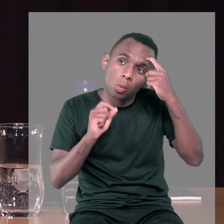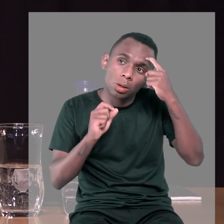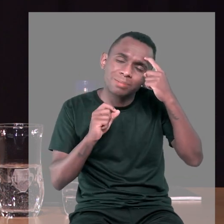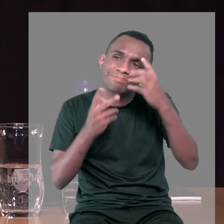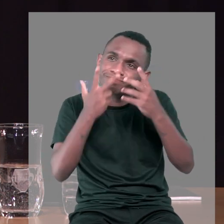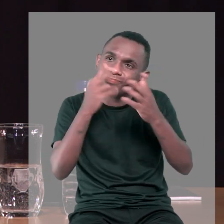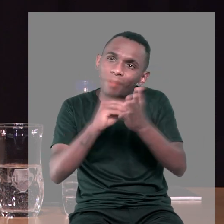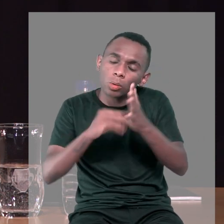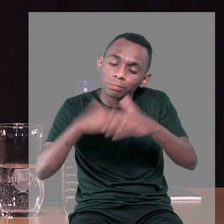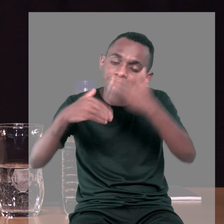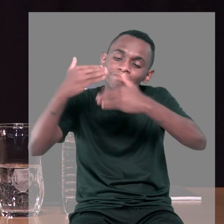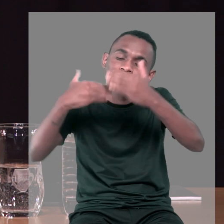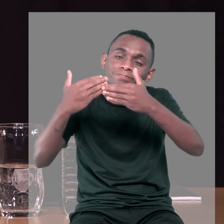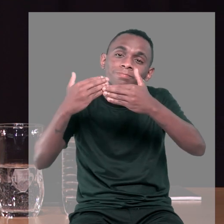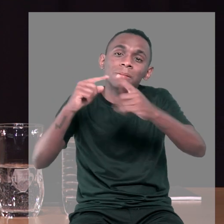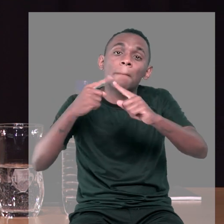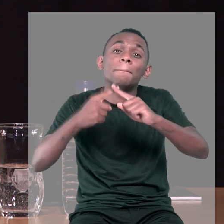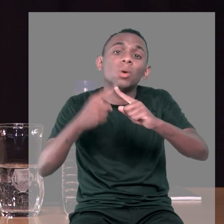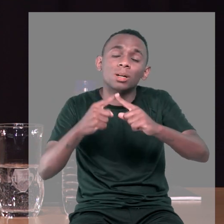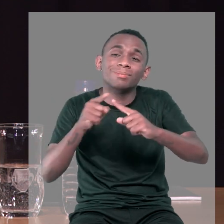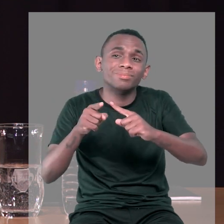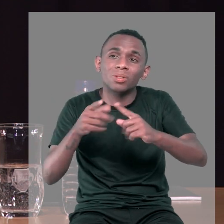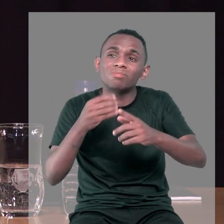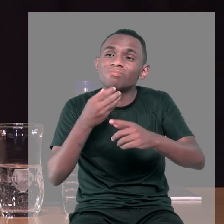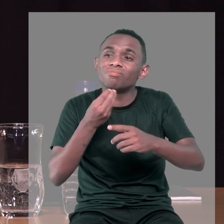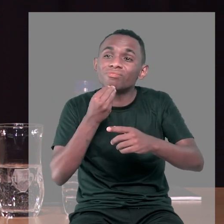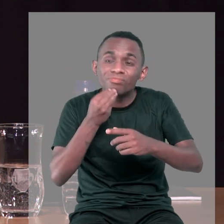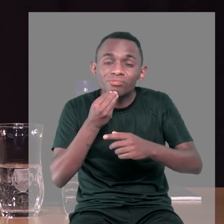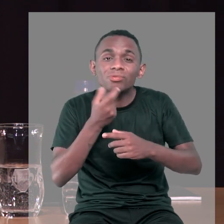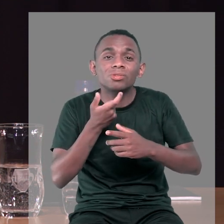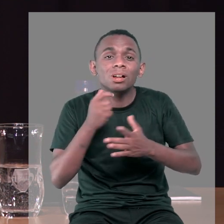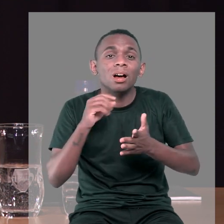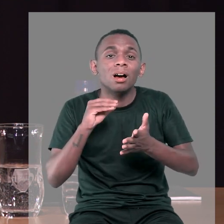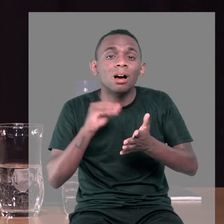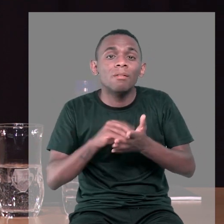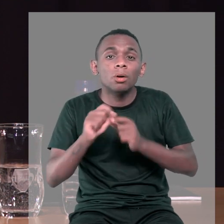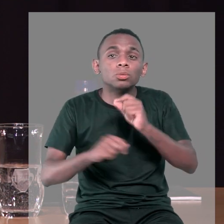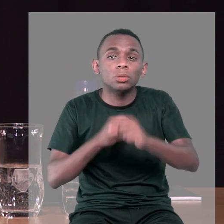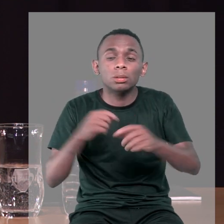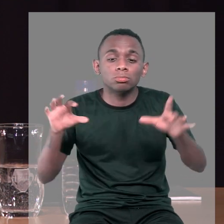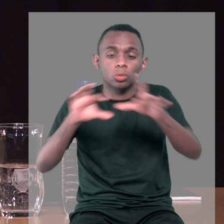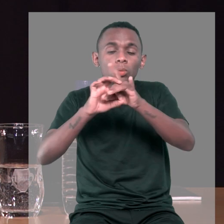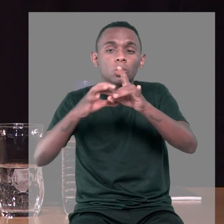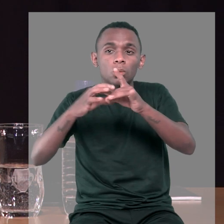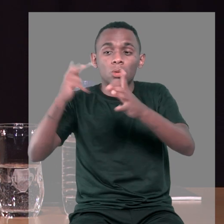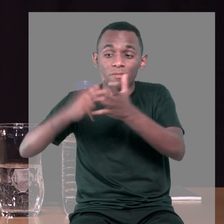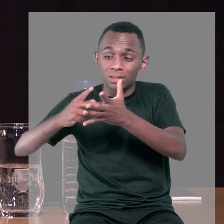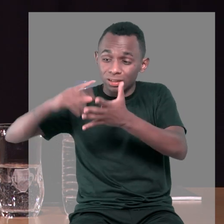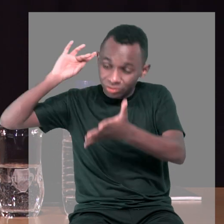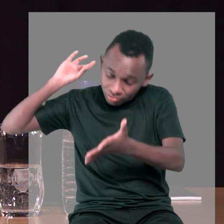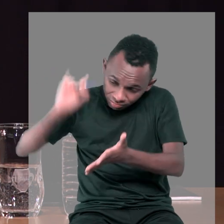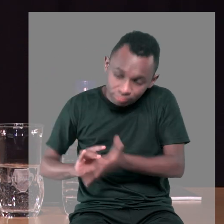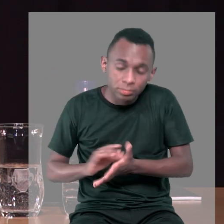imprescindível para a produção de significado. É isso que está em jogo no pensar, no pensamento. E é disso